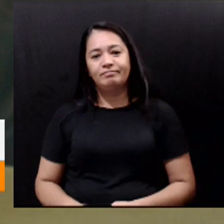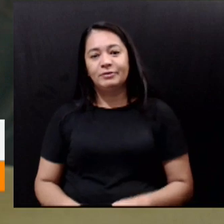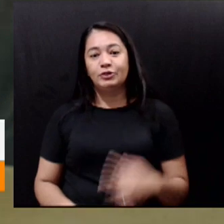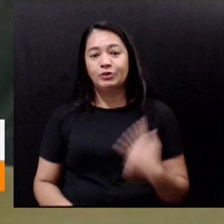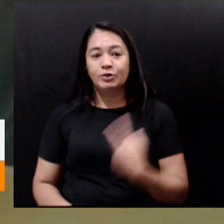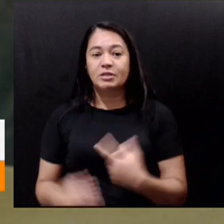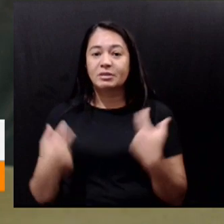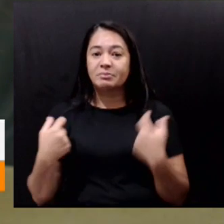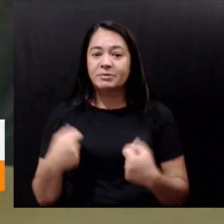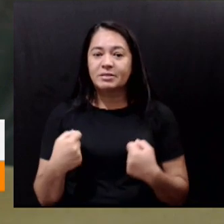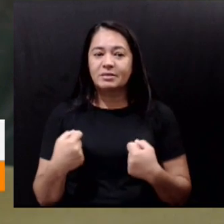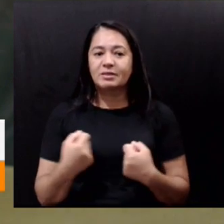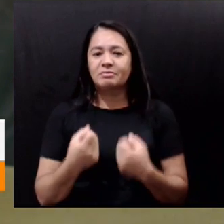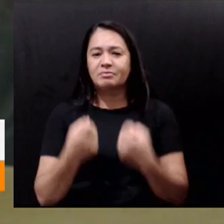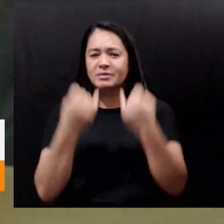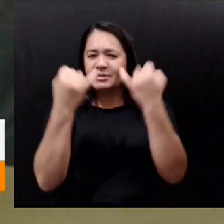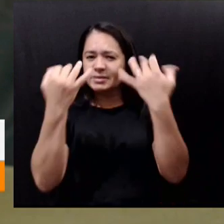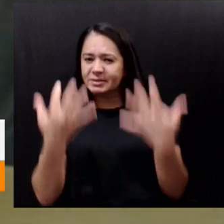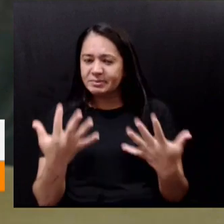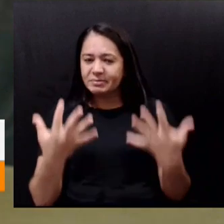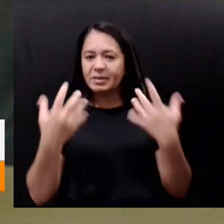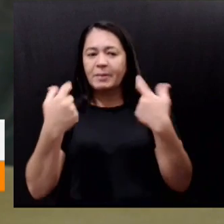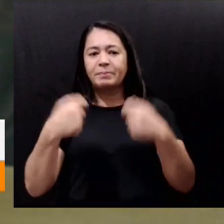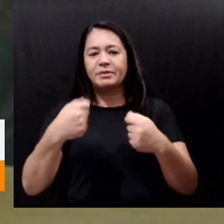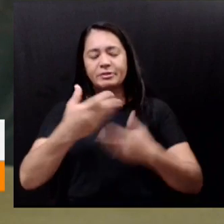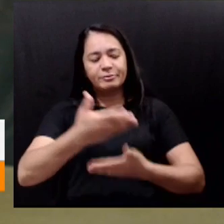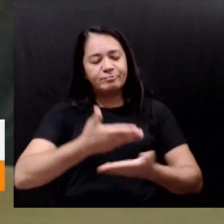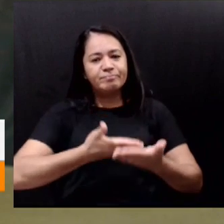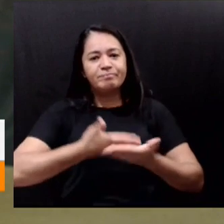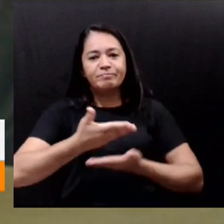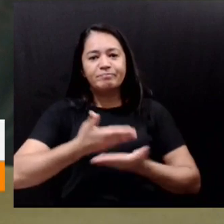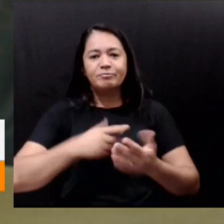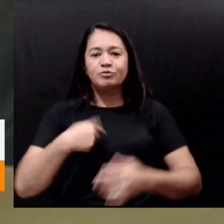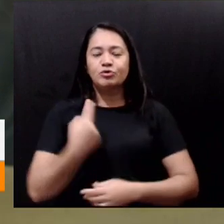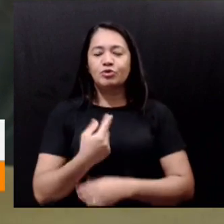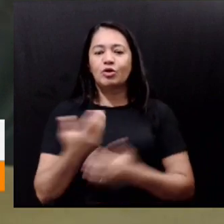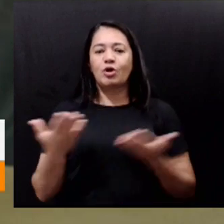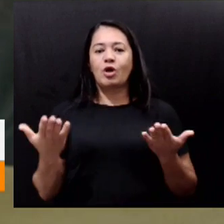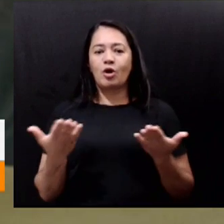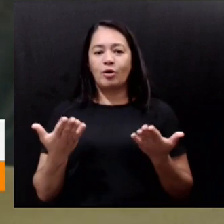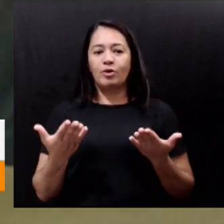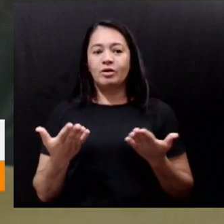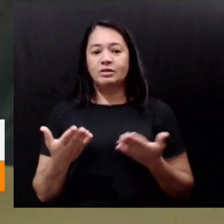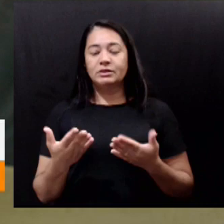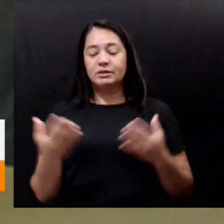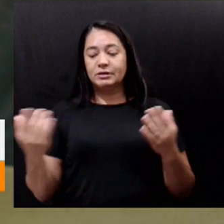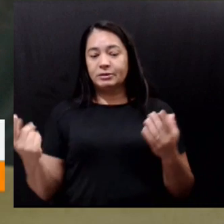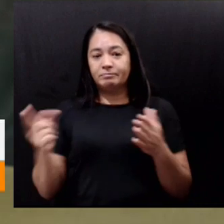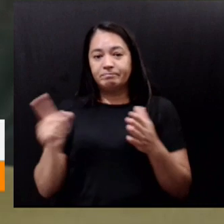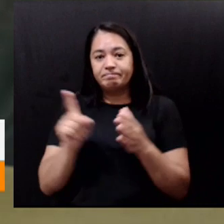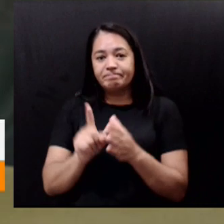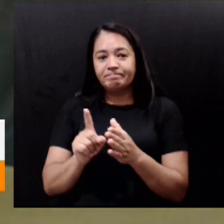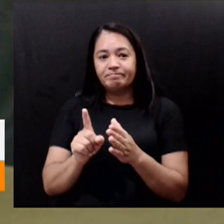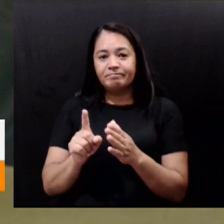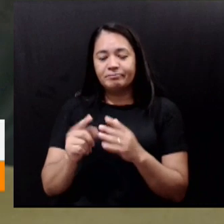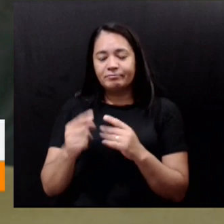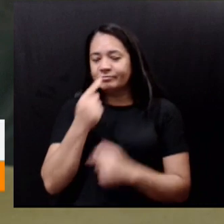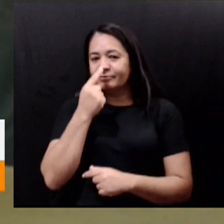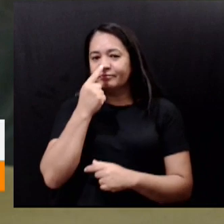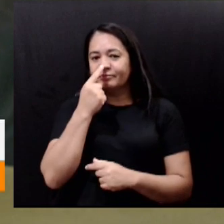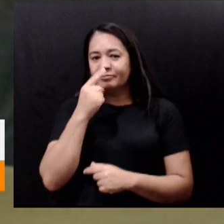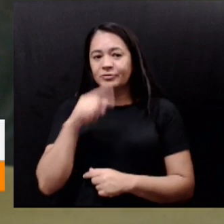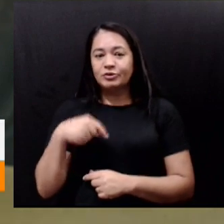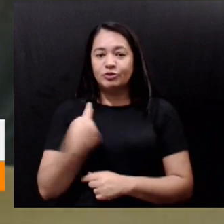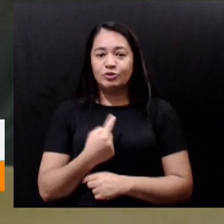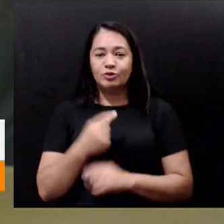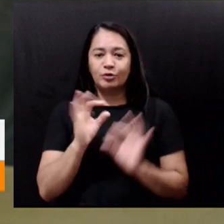falar, é algo que a gente precisa, sim, trazer para o nosso mundo atual e, de repente, inserir essa aproximação no nosso planejamento, né? Já